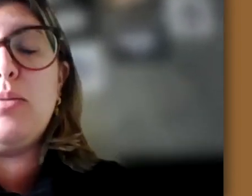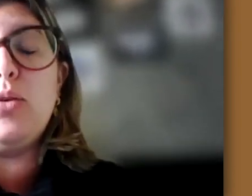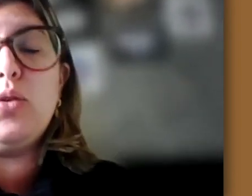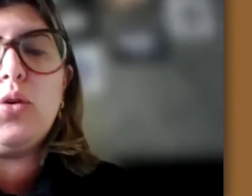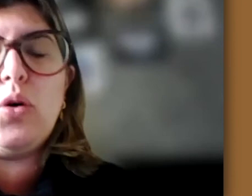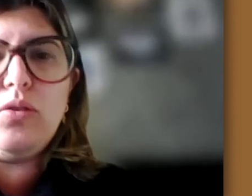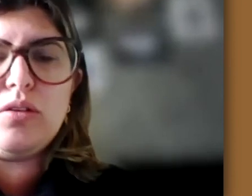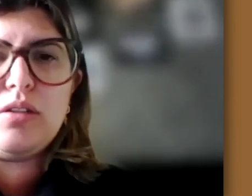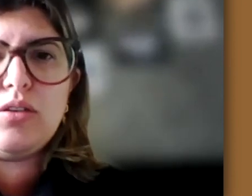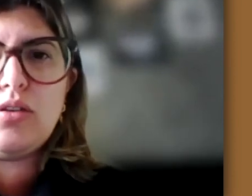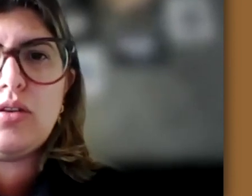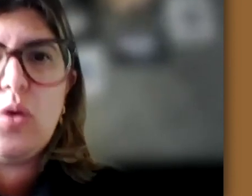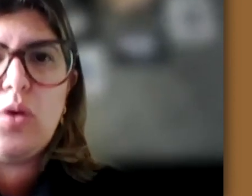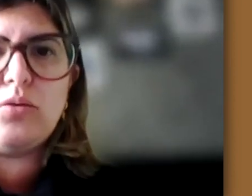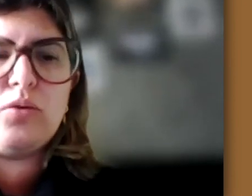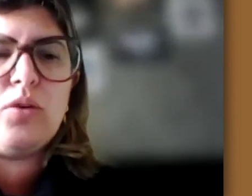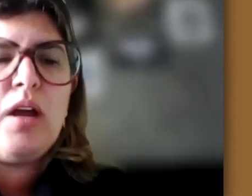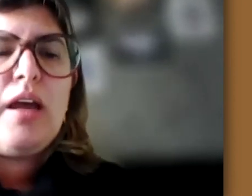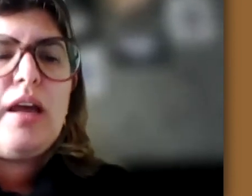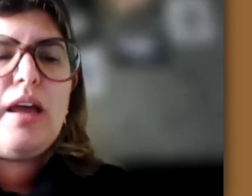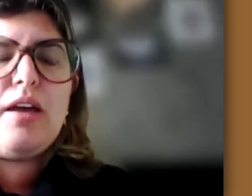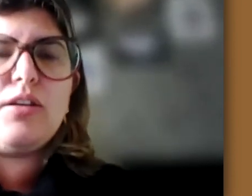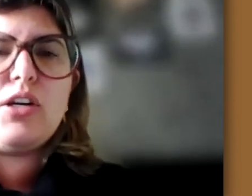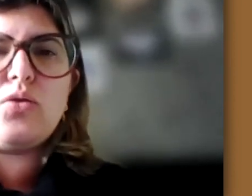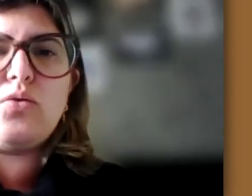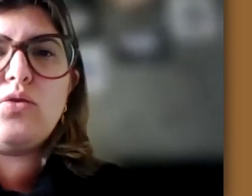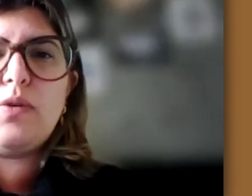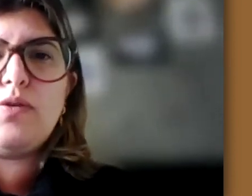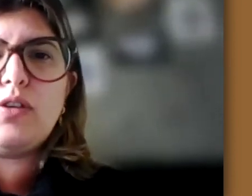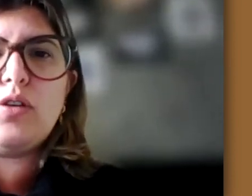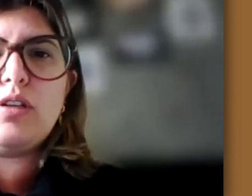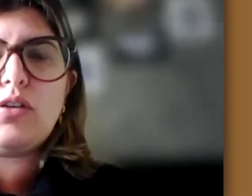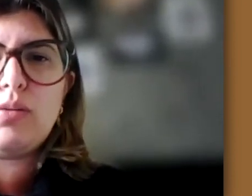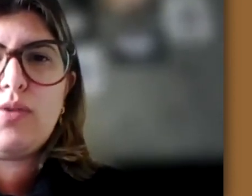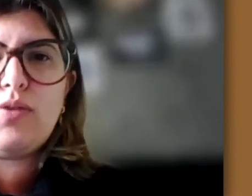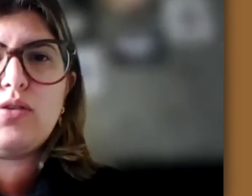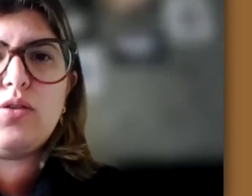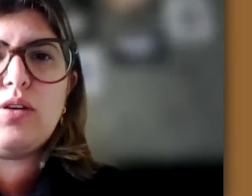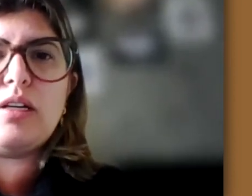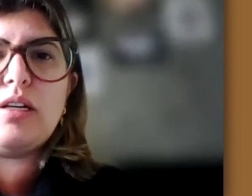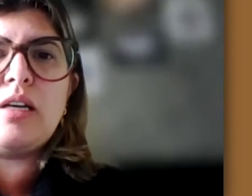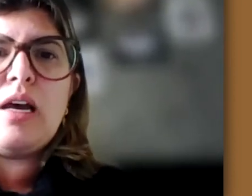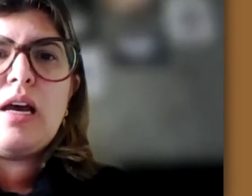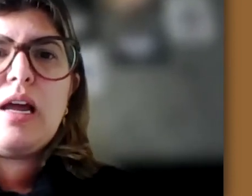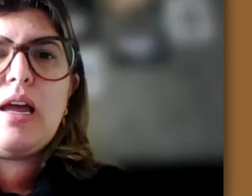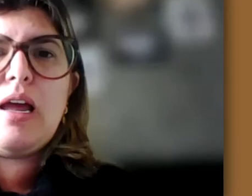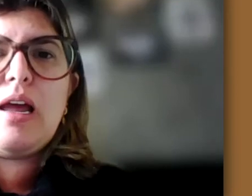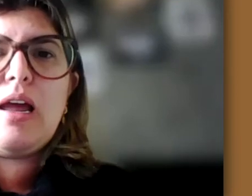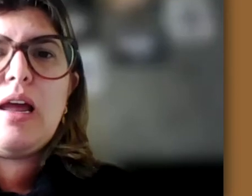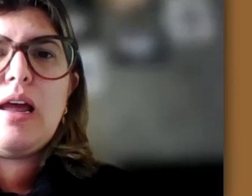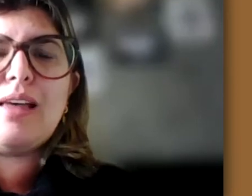não ficar muito longo esse nosso encontro, eu deixo com os professores e com as professoras